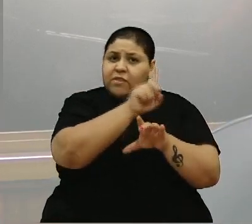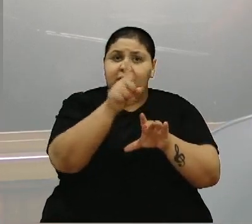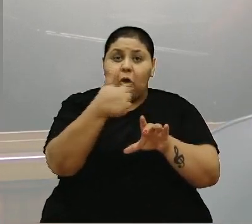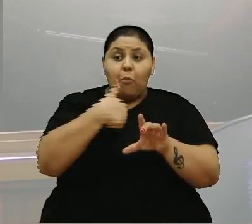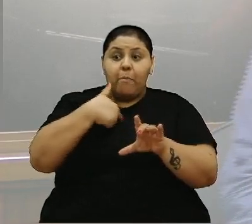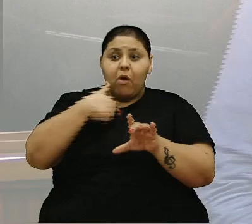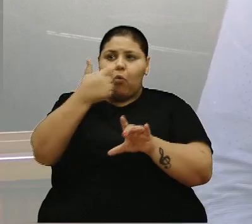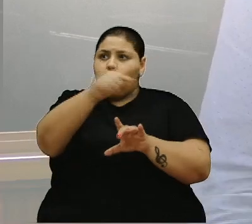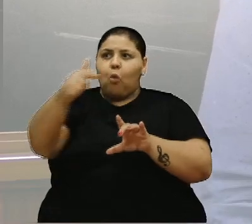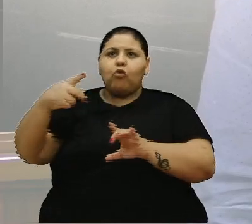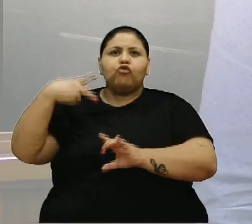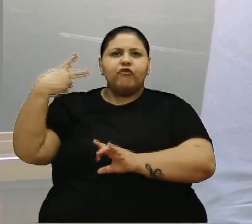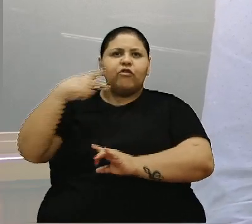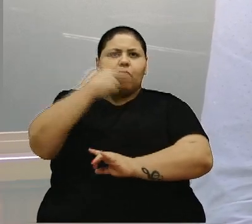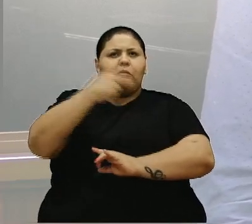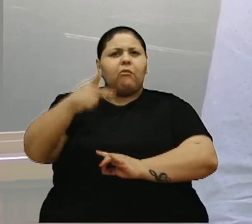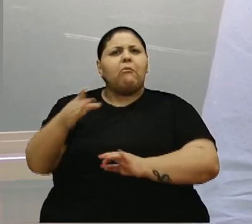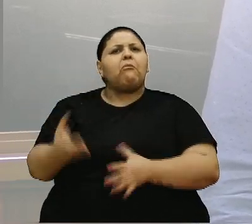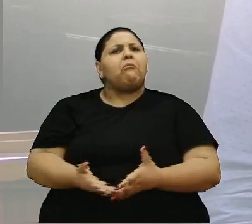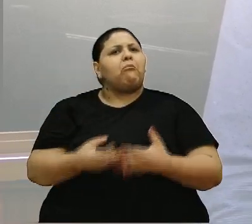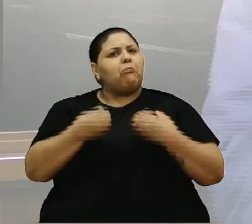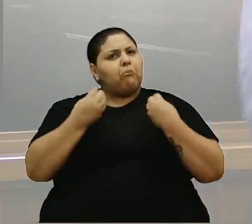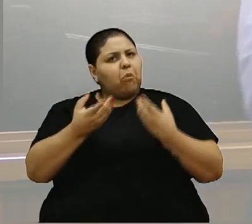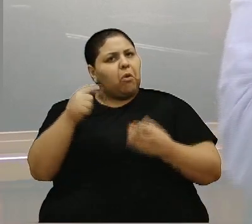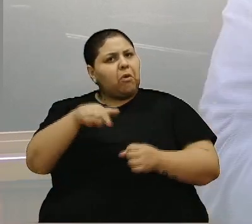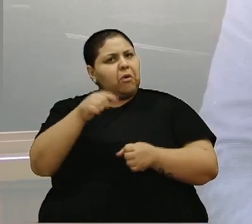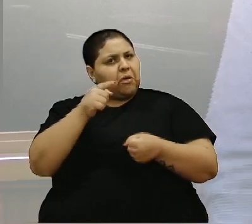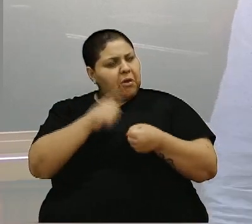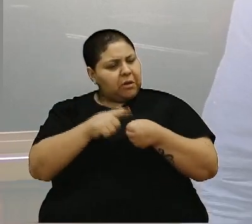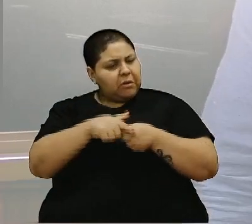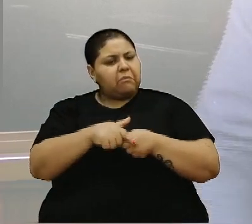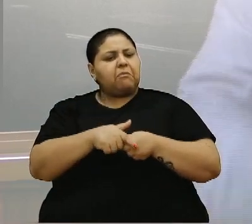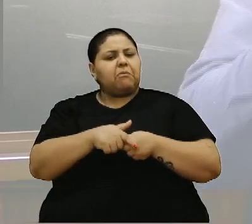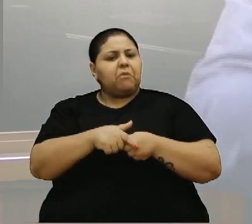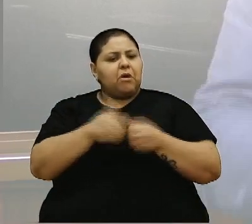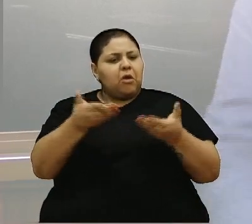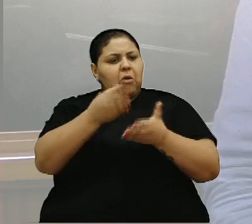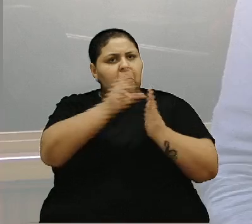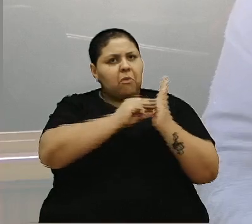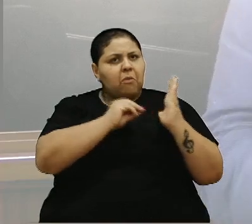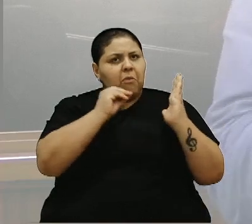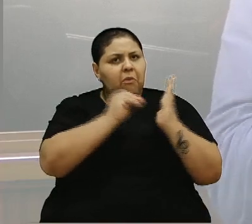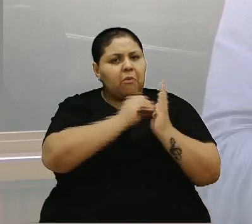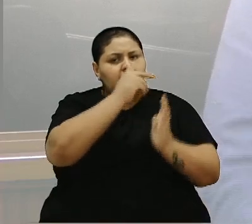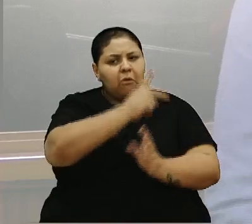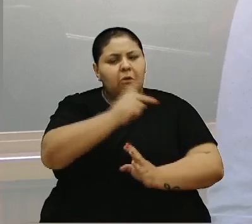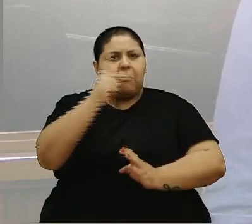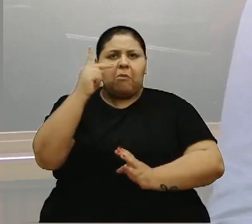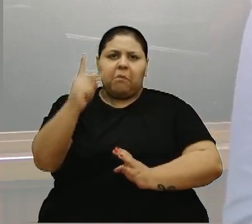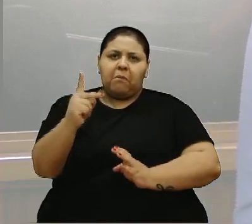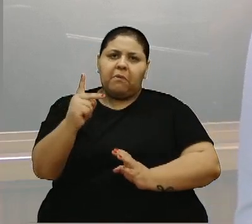vereador, disse, do PP. Ela disse, pô, mas em Caxias, Caxias está dando exemplo. Os colegas do PP estão